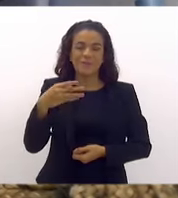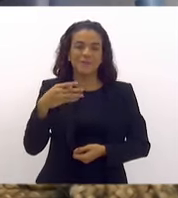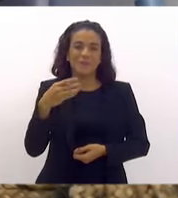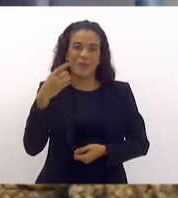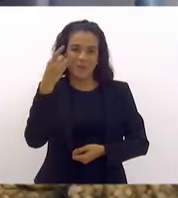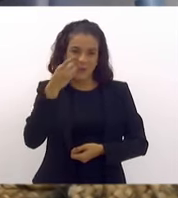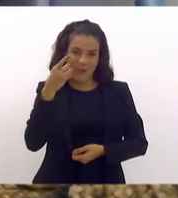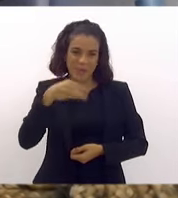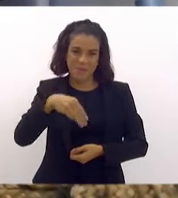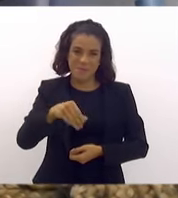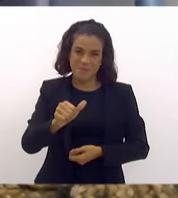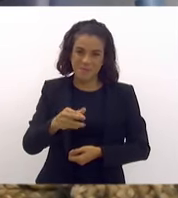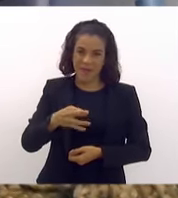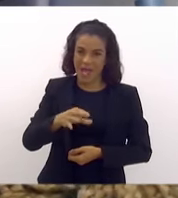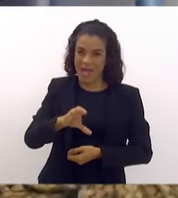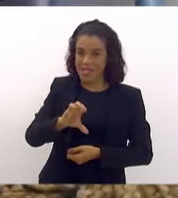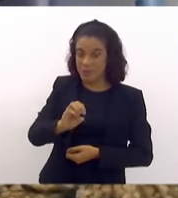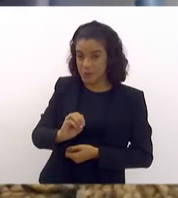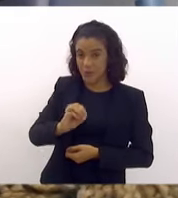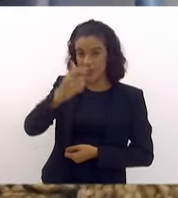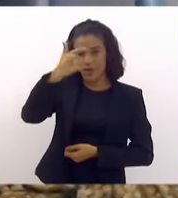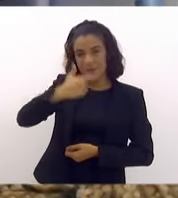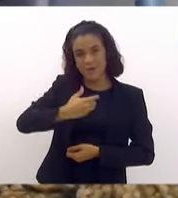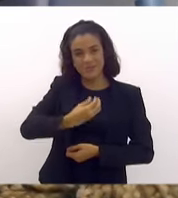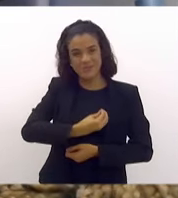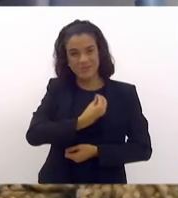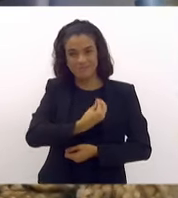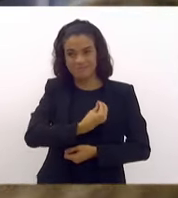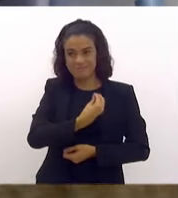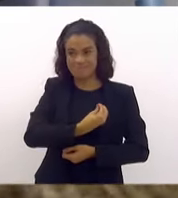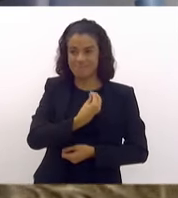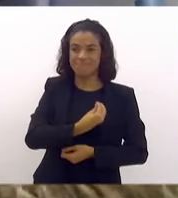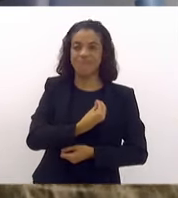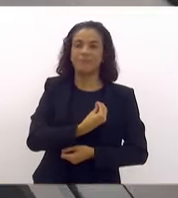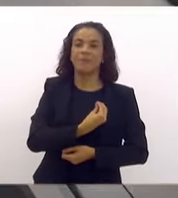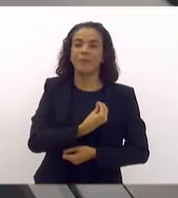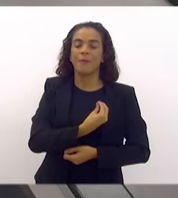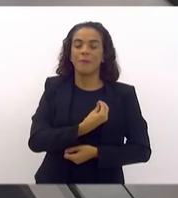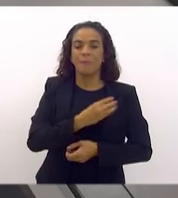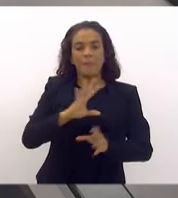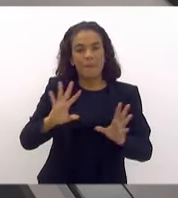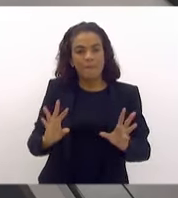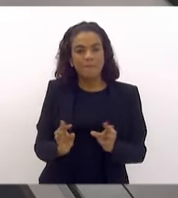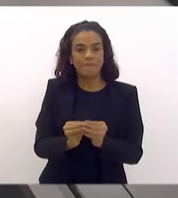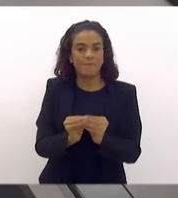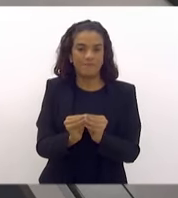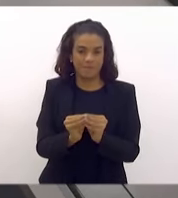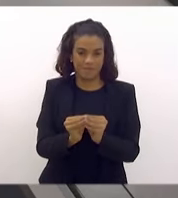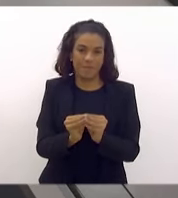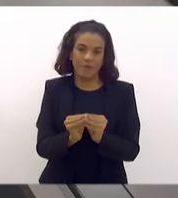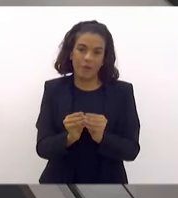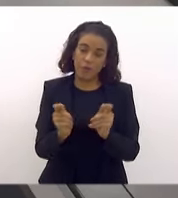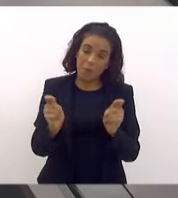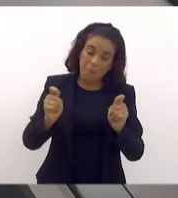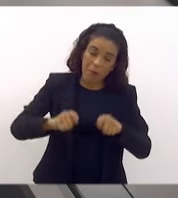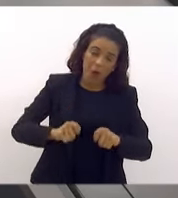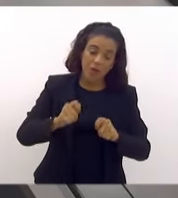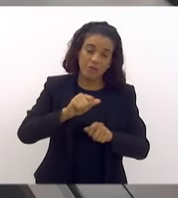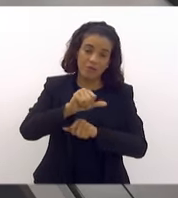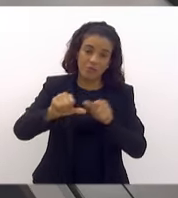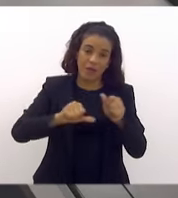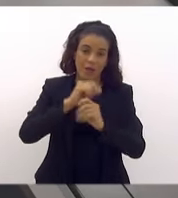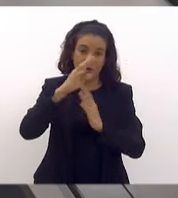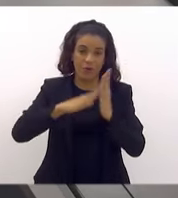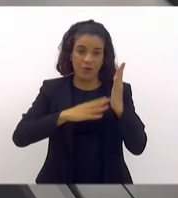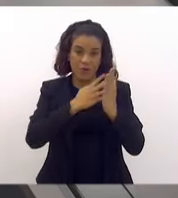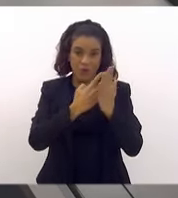CPI bem-vindo estou aqui fazendo um pouco do que pode ser o cronograma paraas